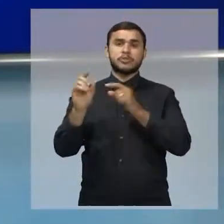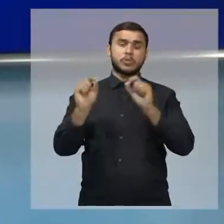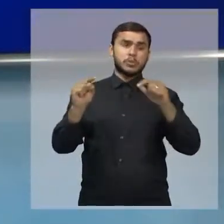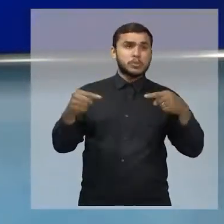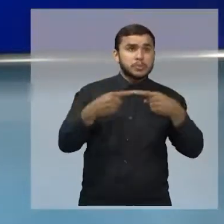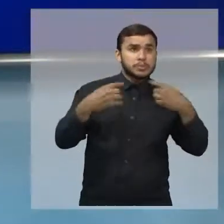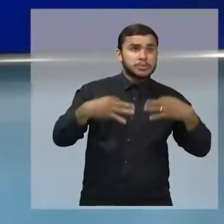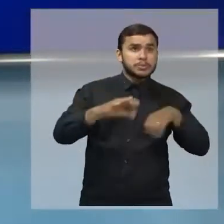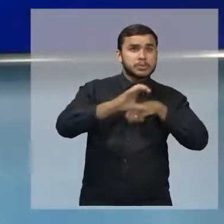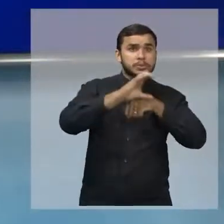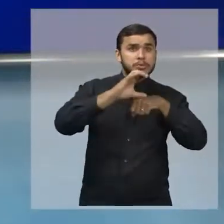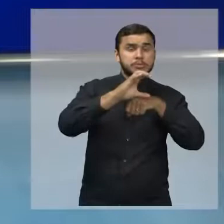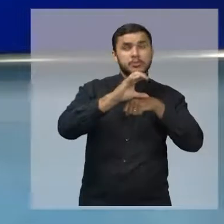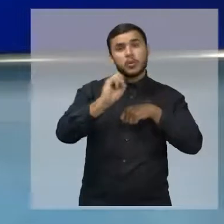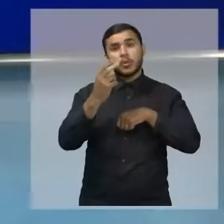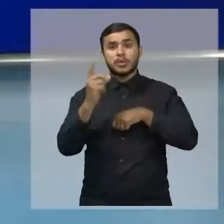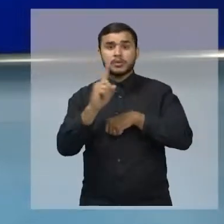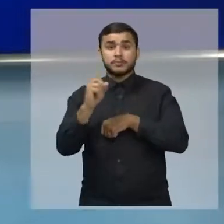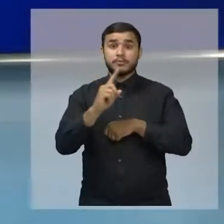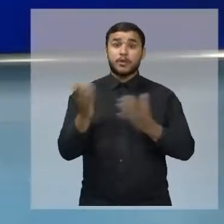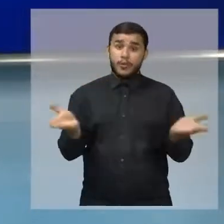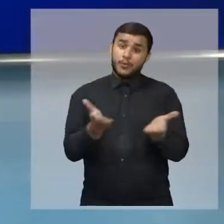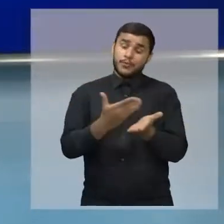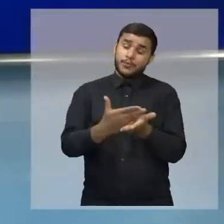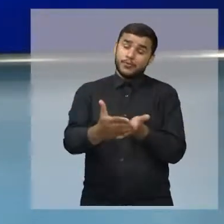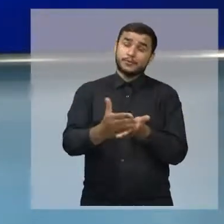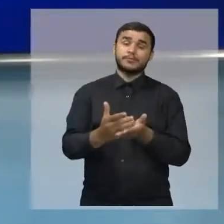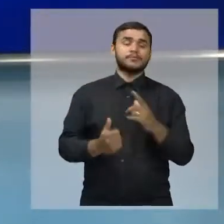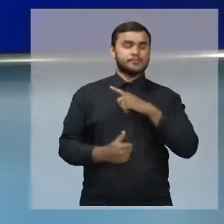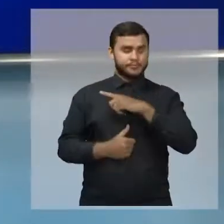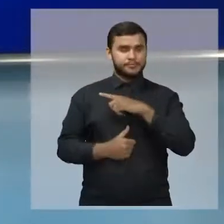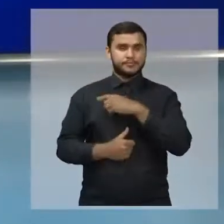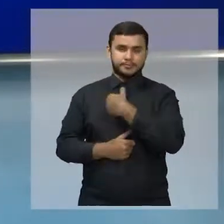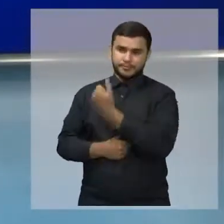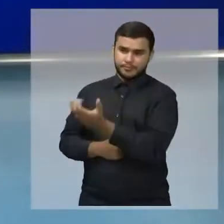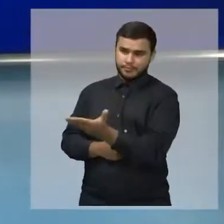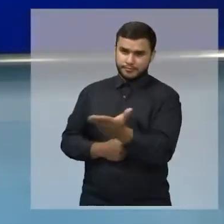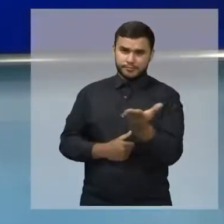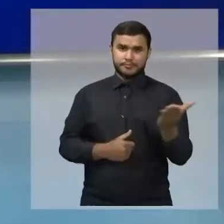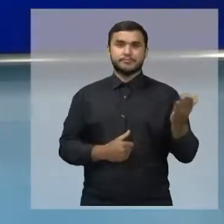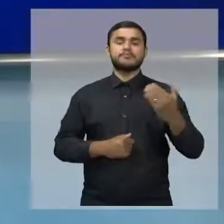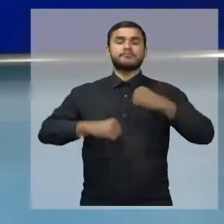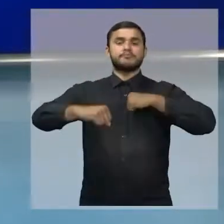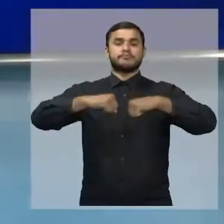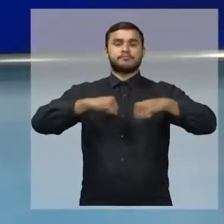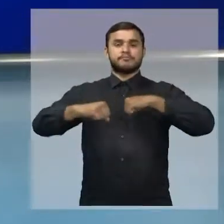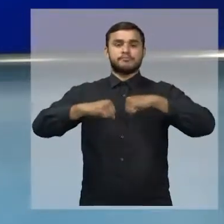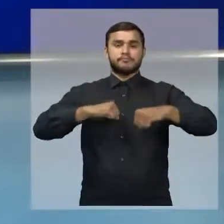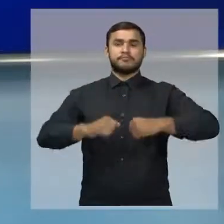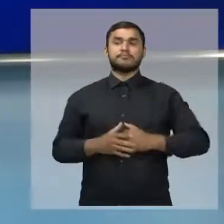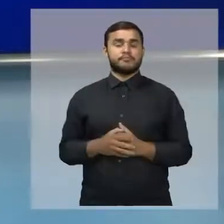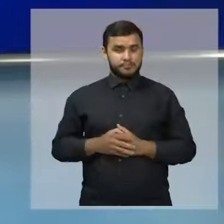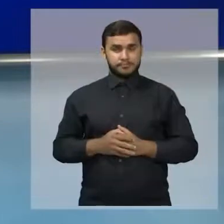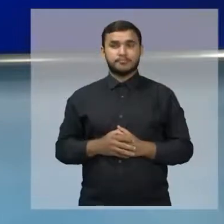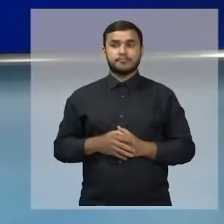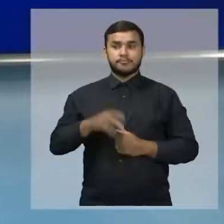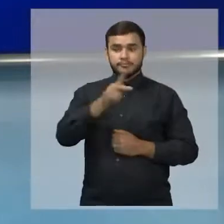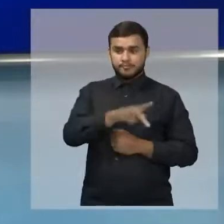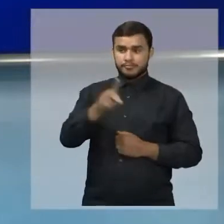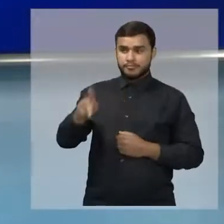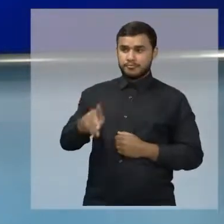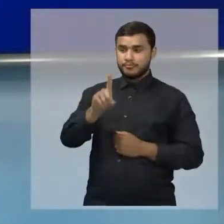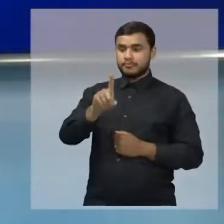STF, decisão constitucional ou não, que nós estamos iniciando mais esta edição, trazendo aqui para o debate os nossos convidados